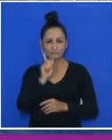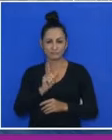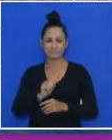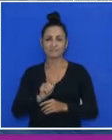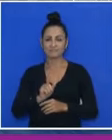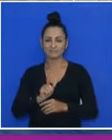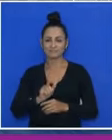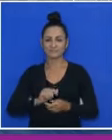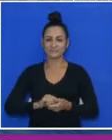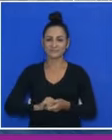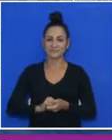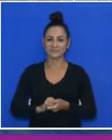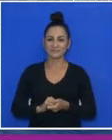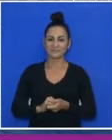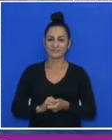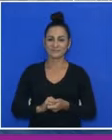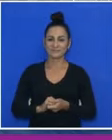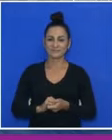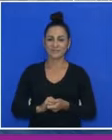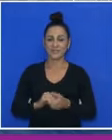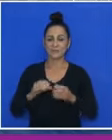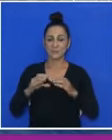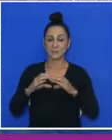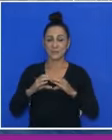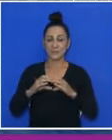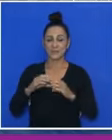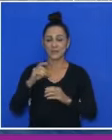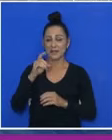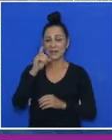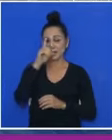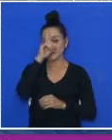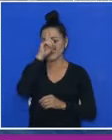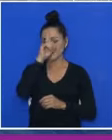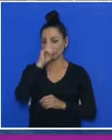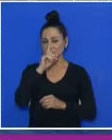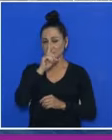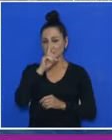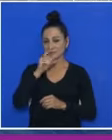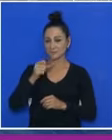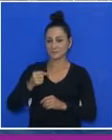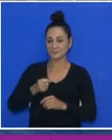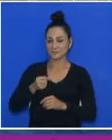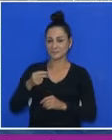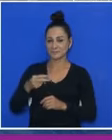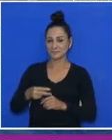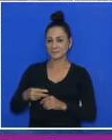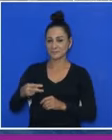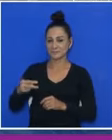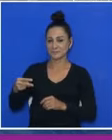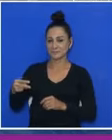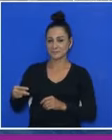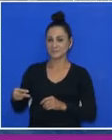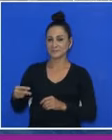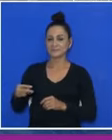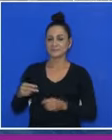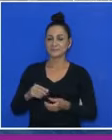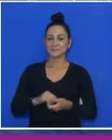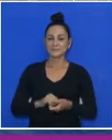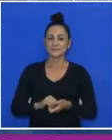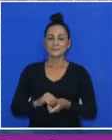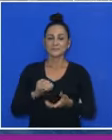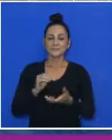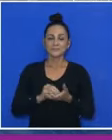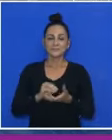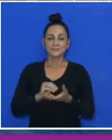chances. Bola amarela, número 22. Amarela, 22.